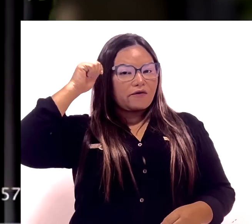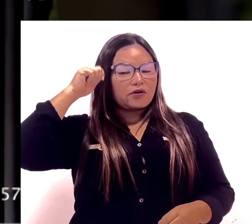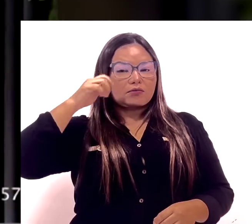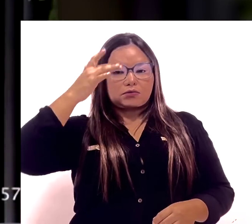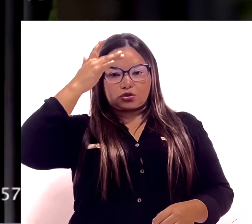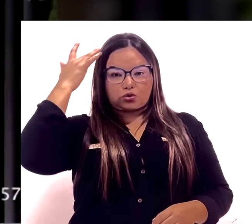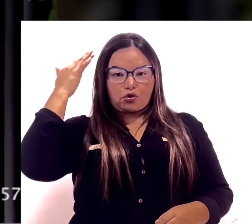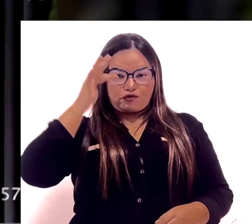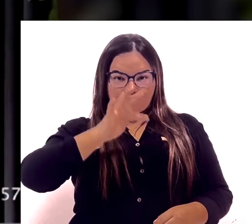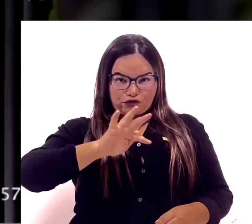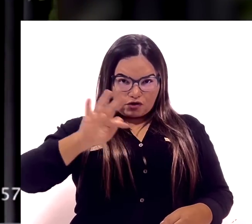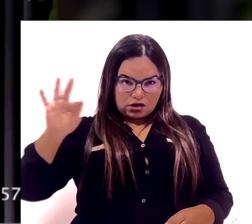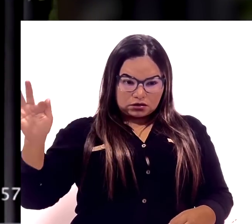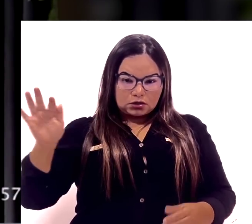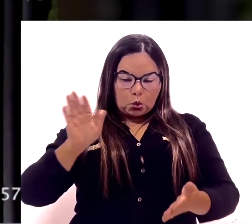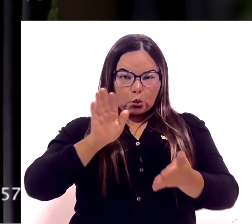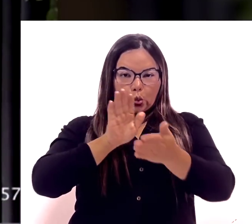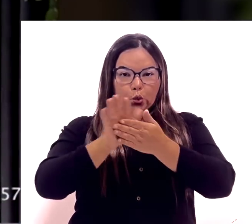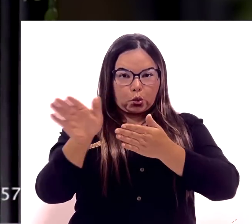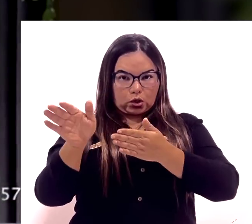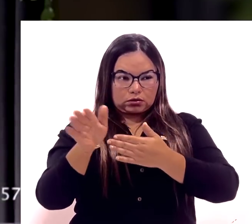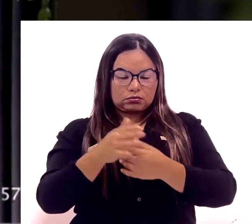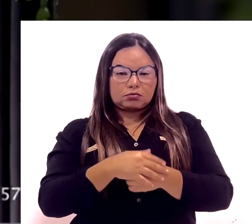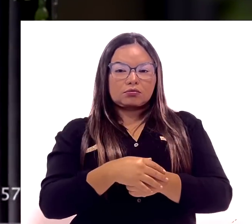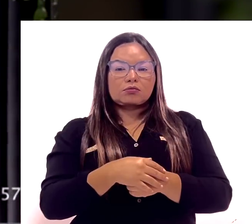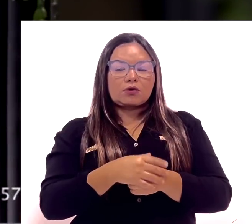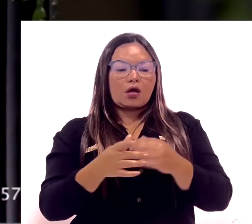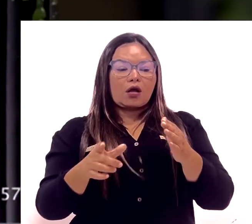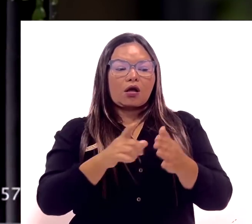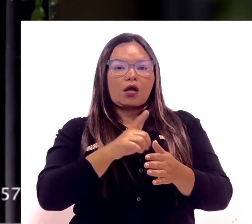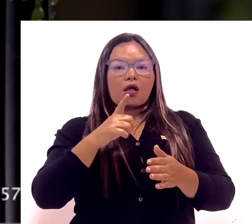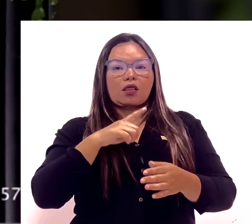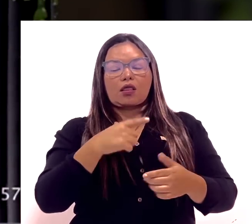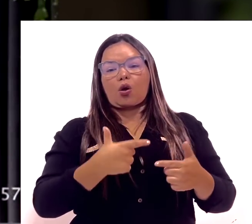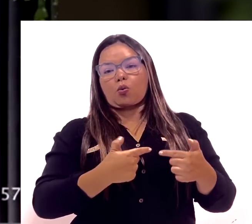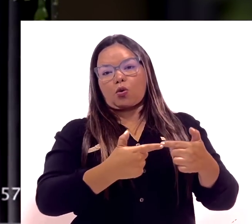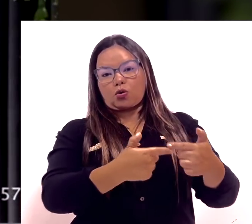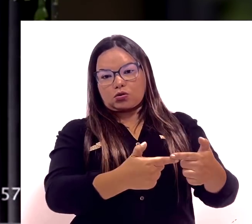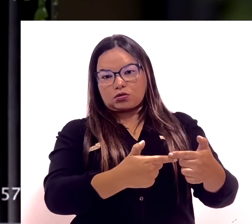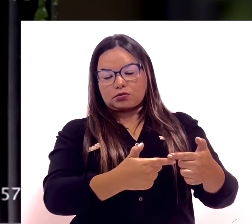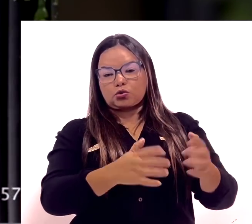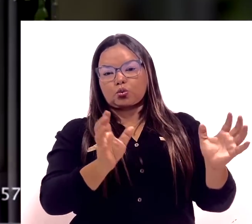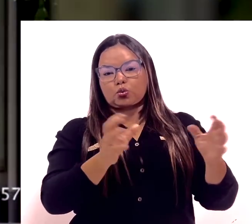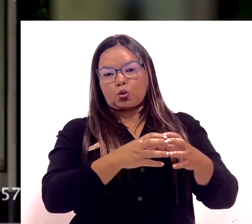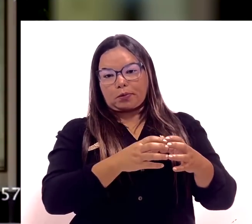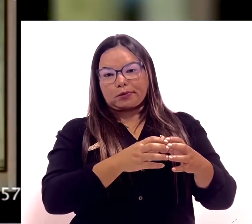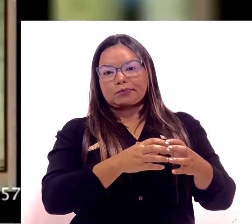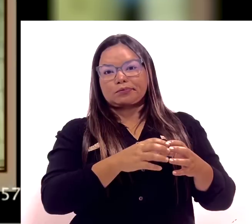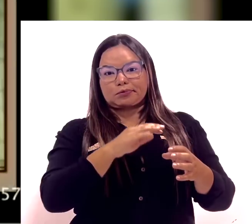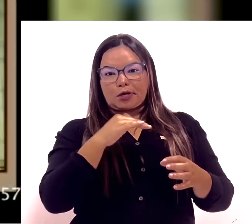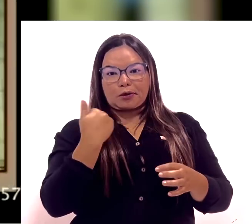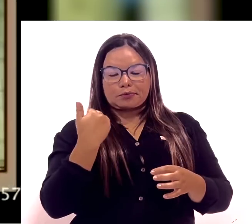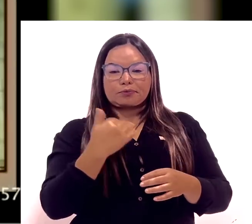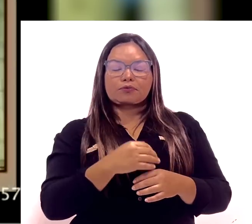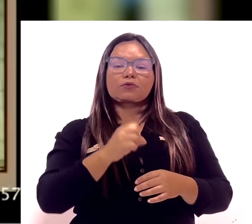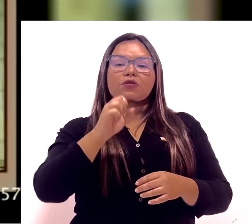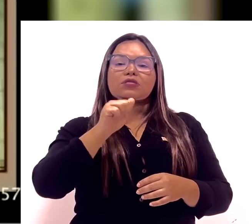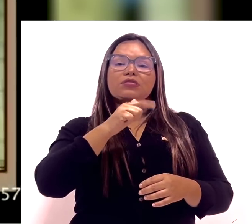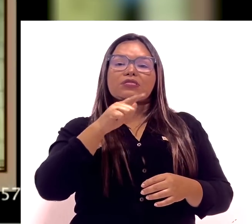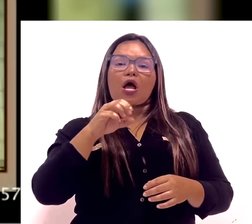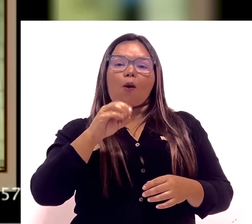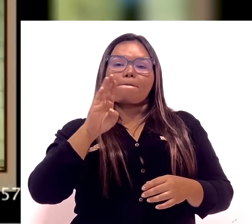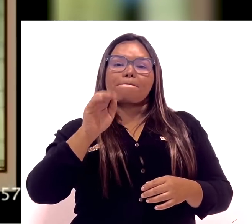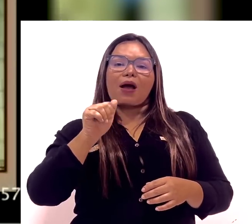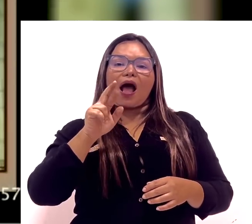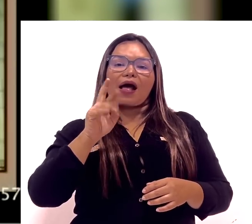os franceses huguenotes escaparam, depois do grande massacre em que os huguenotes foram massacrados. O massacre de São Bartolomeu. E eles